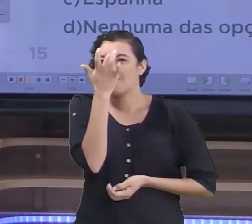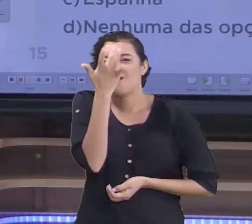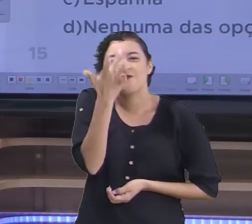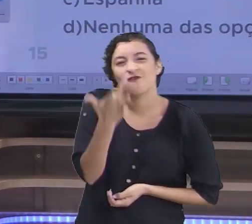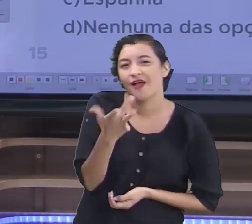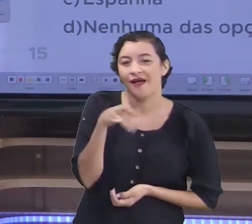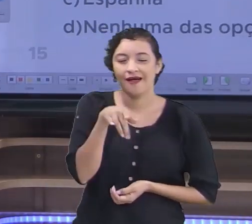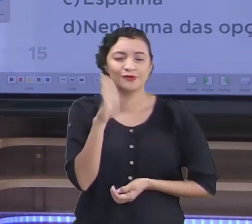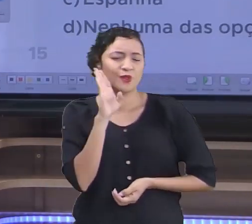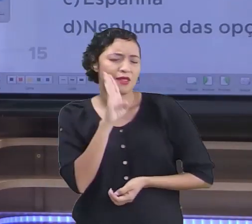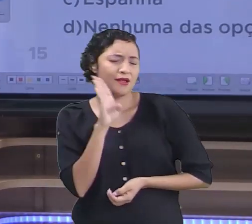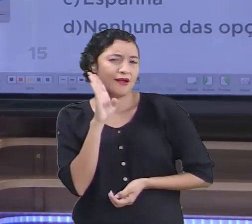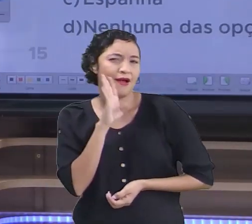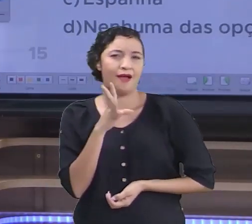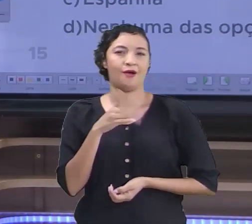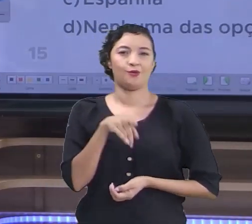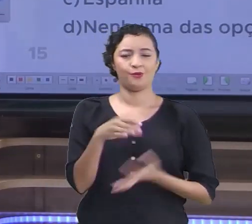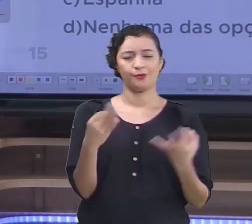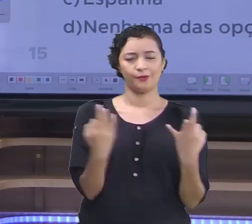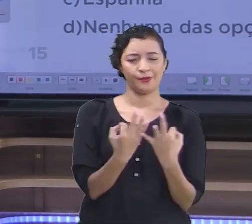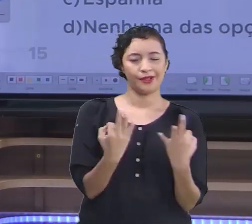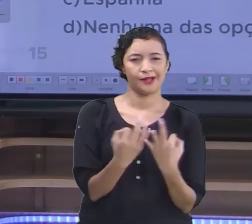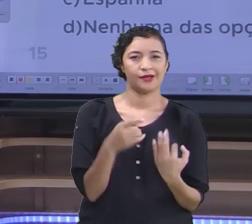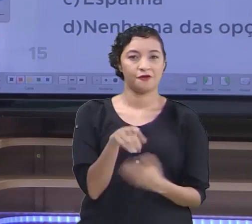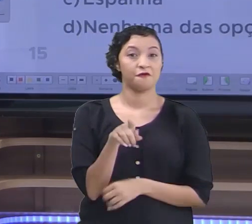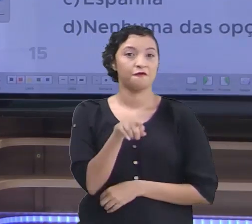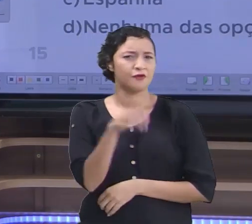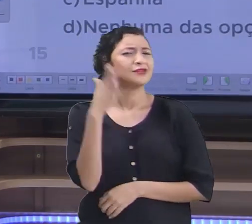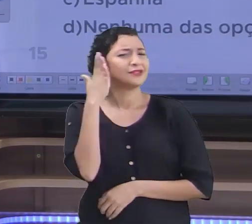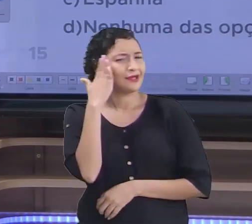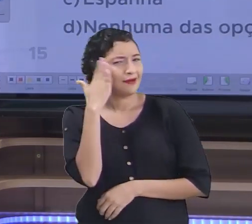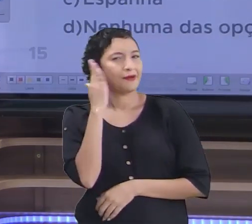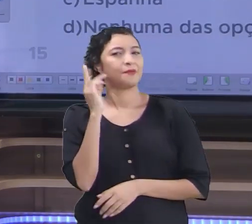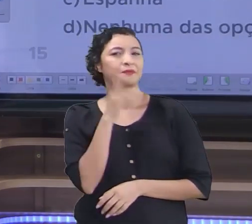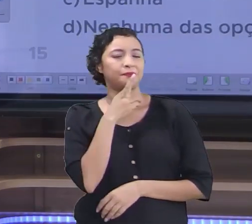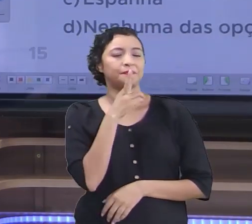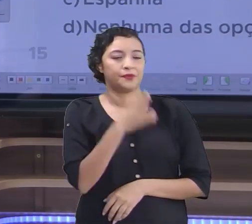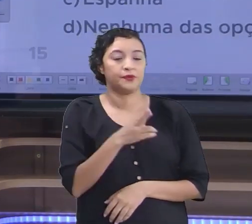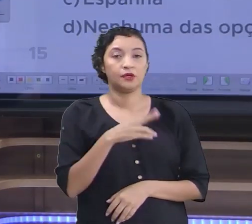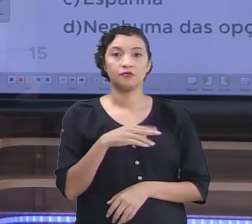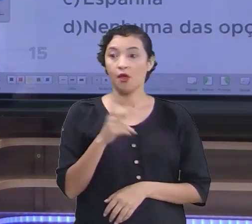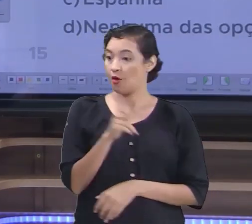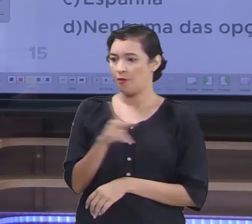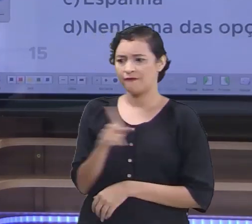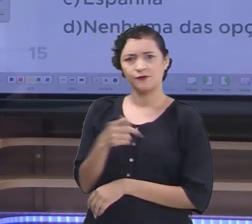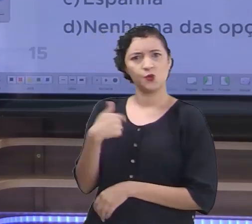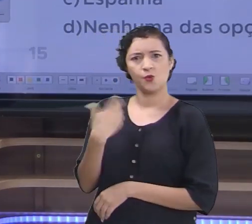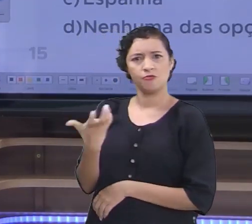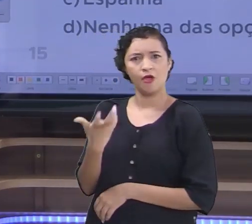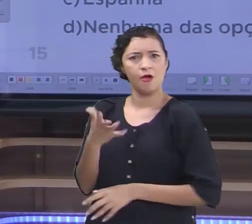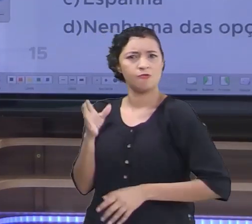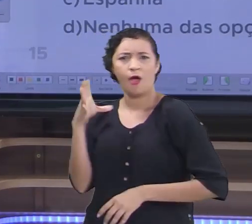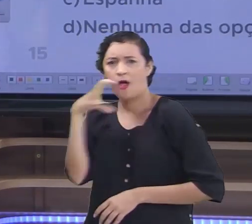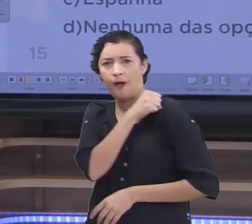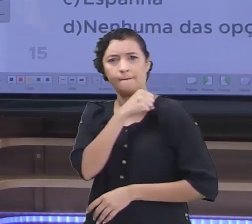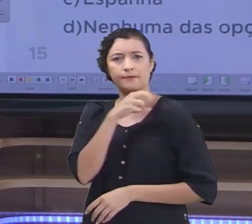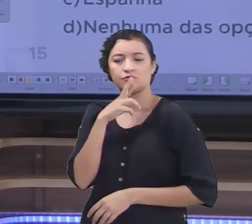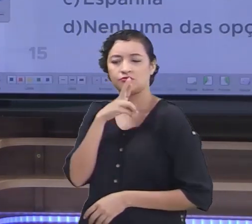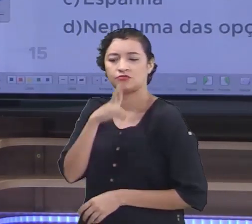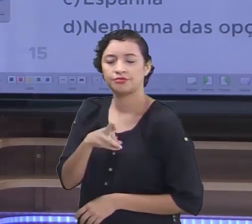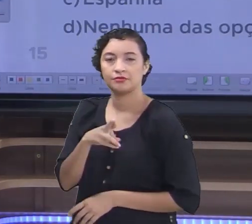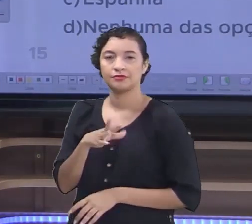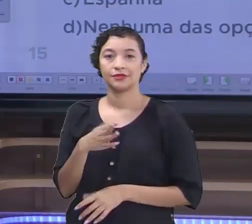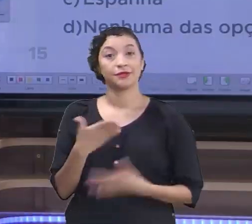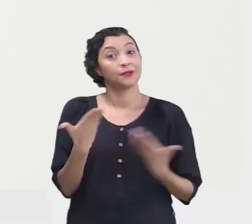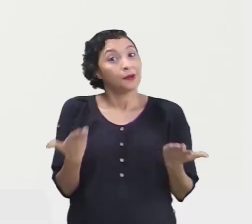marotas, questões maravilhosas que vocês vão tirar de letra. Professor, eu quero resolver logo essa questão aí, manda logo aí. Então, minha